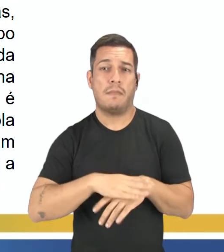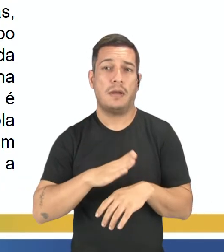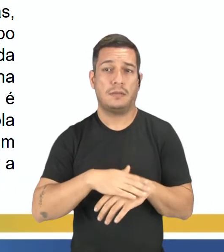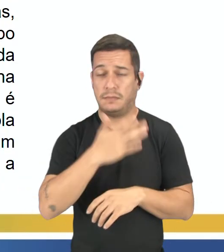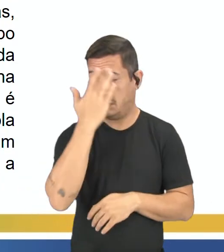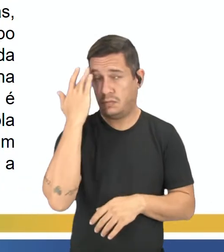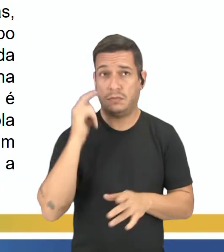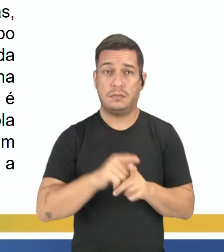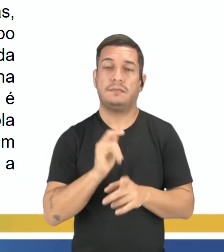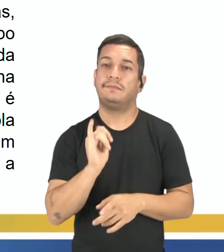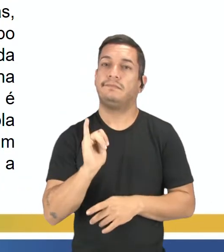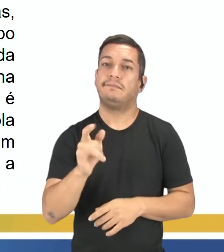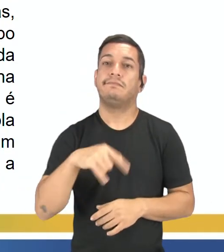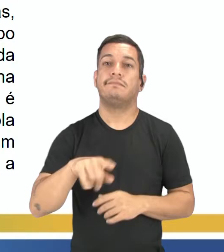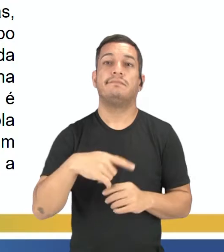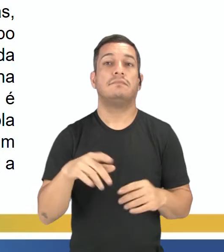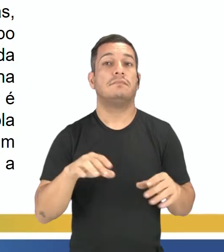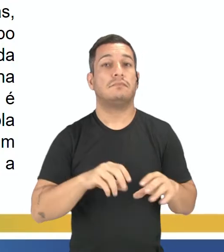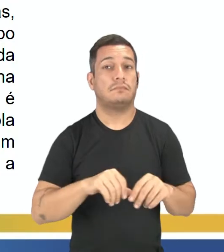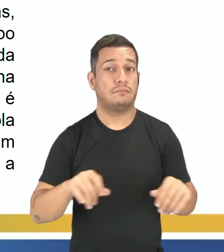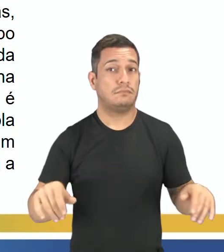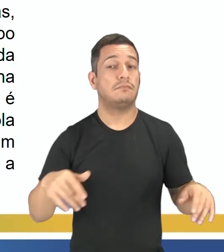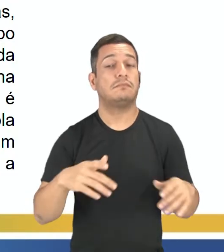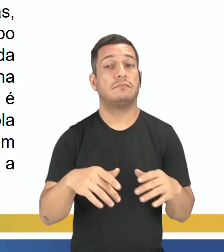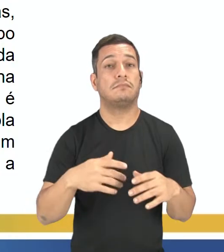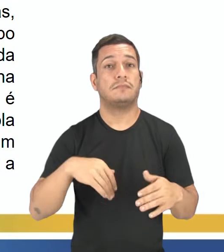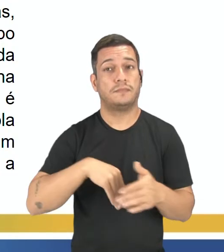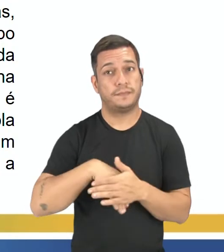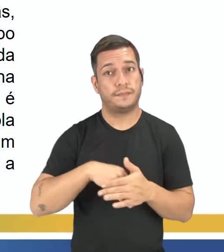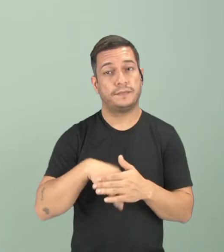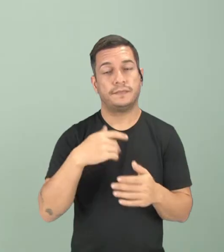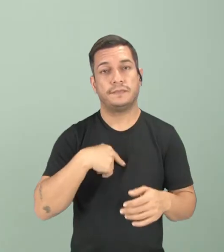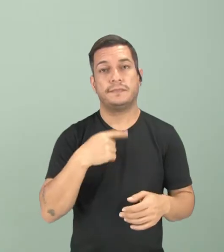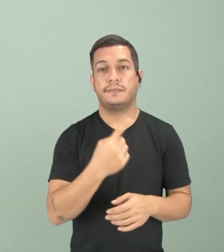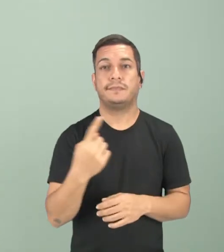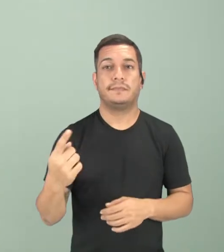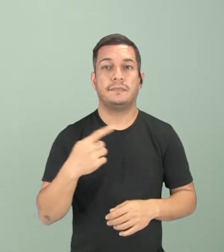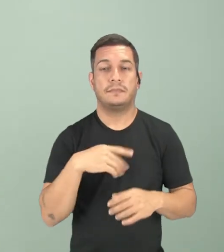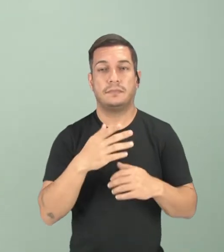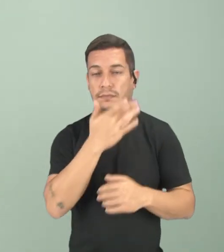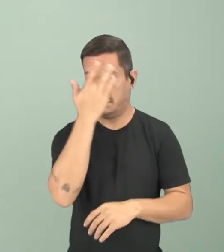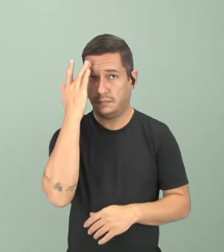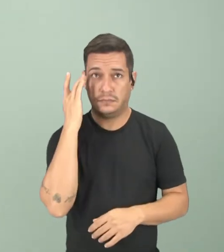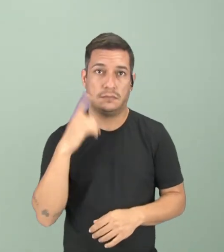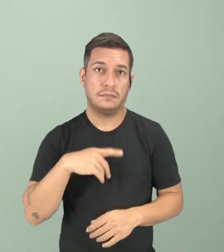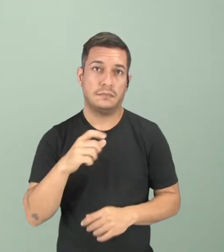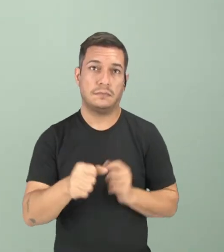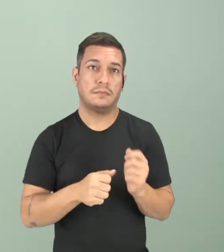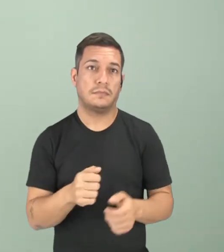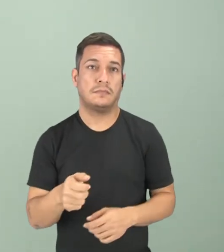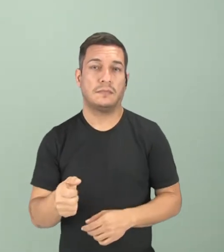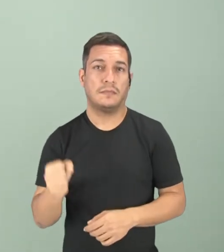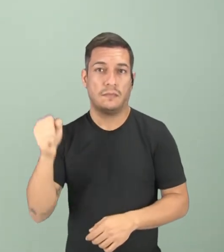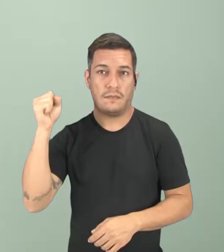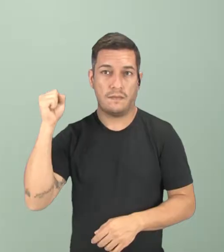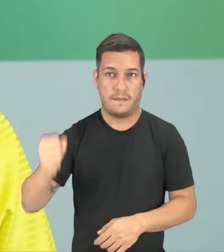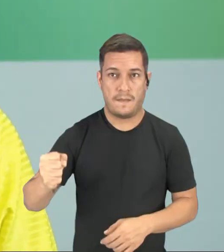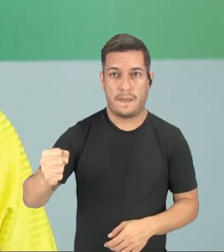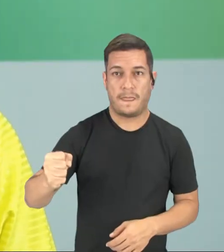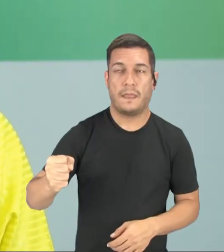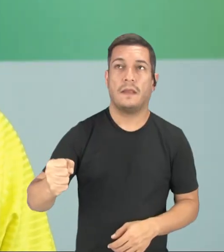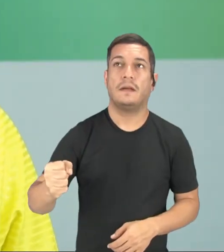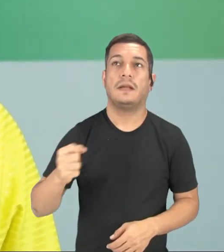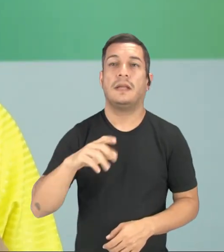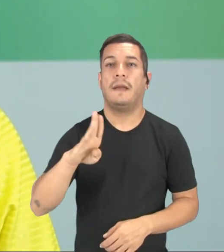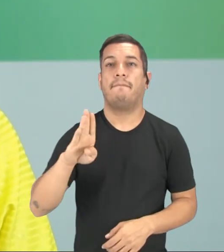mais atletas, como eu disse a vocês, é uma espécie de campo de futebol, onde cada atleta tem um bastão que eles